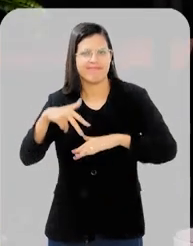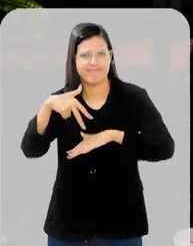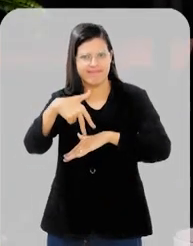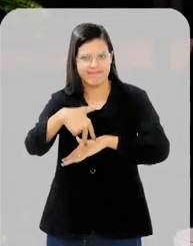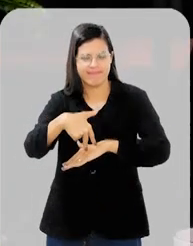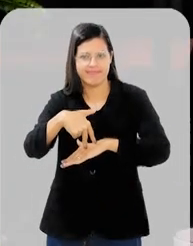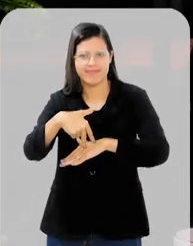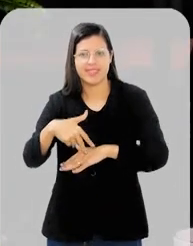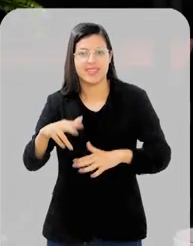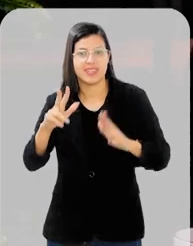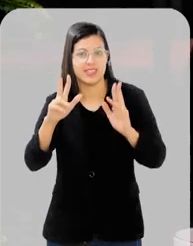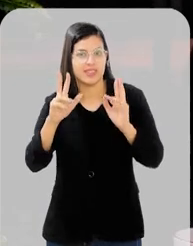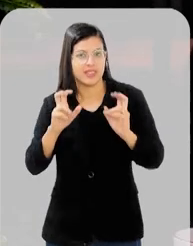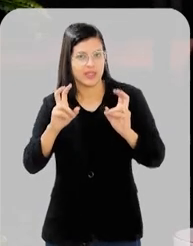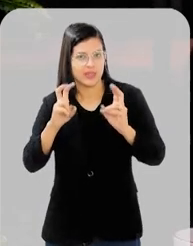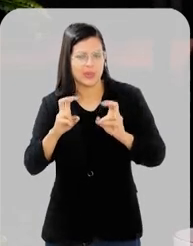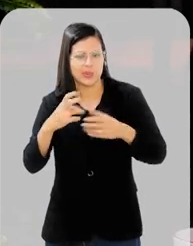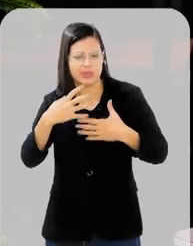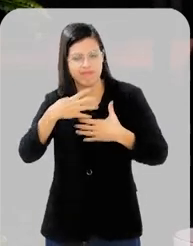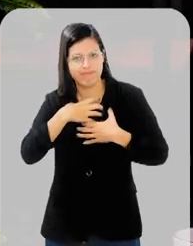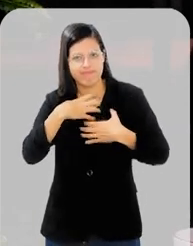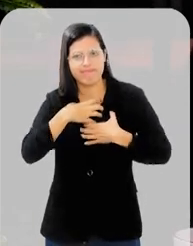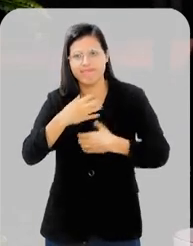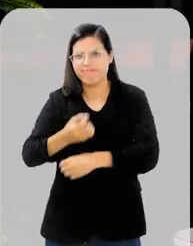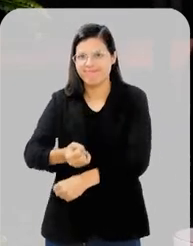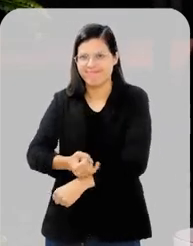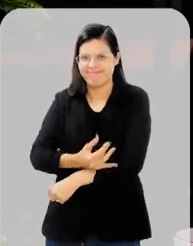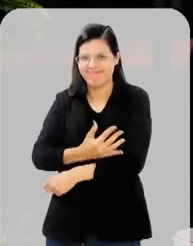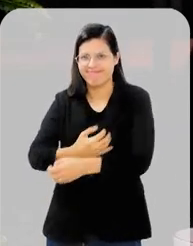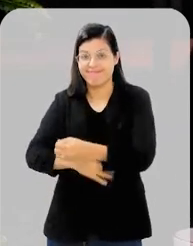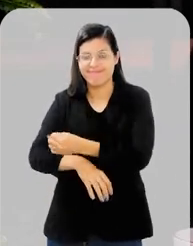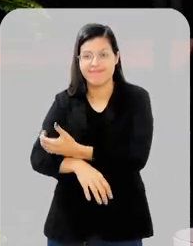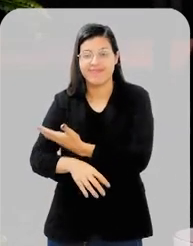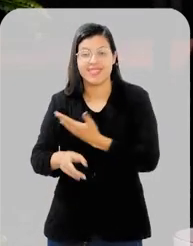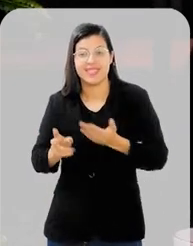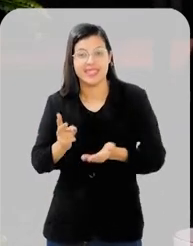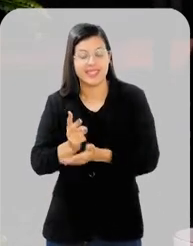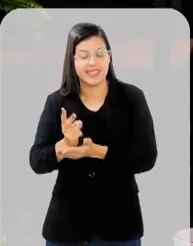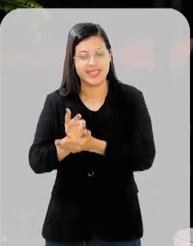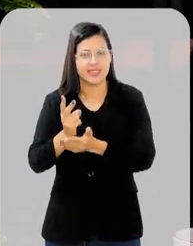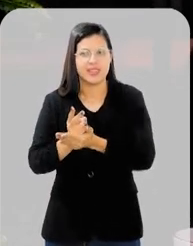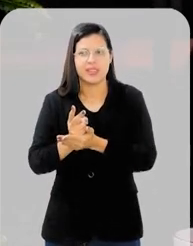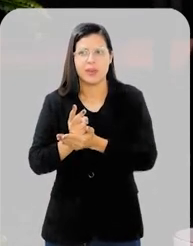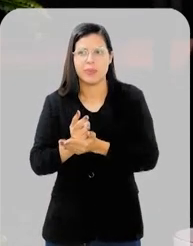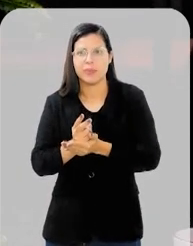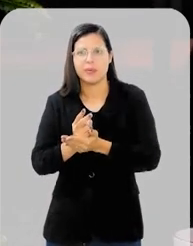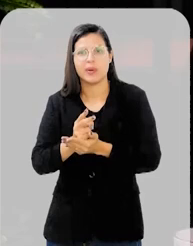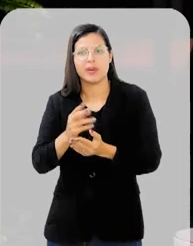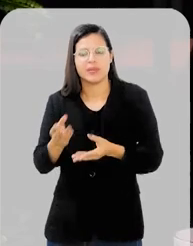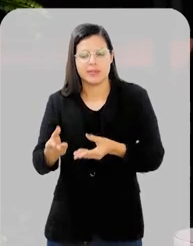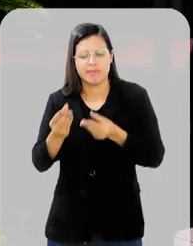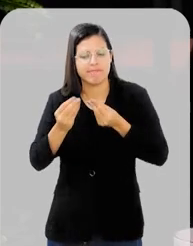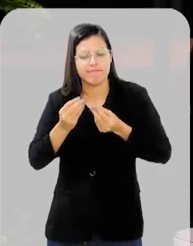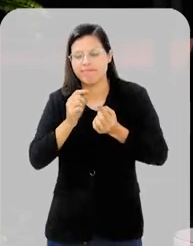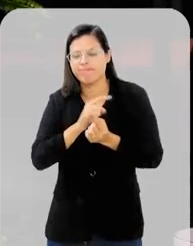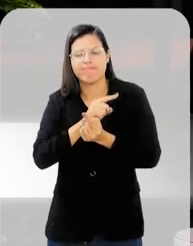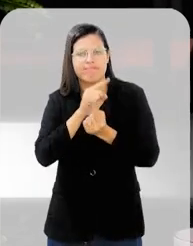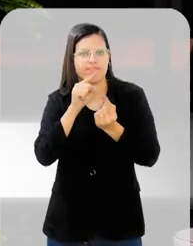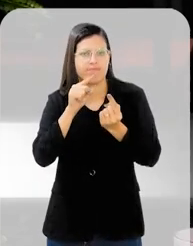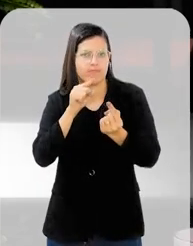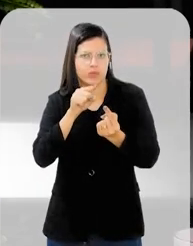aqui esse assunto me emociona muito sempre hoje tem dado um propósito na minha